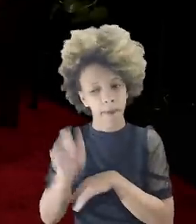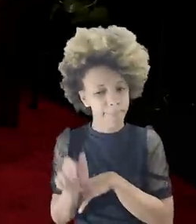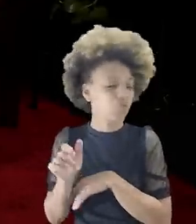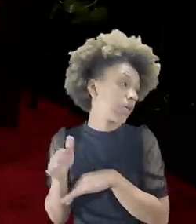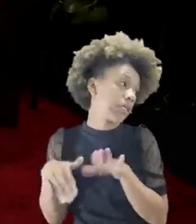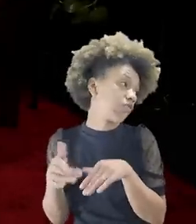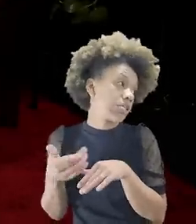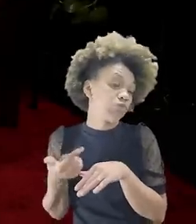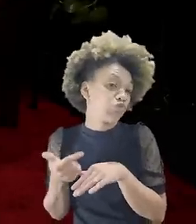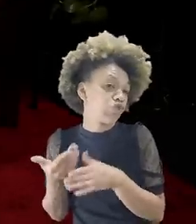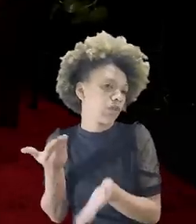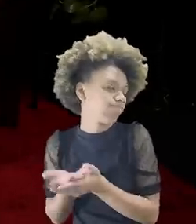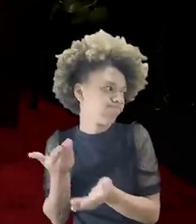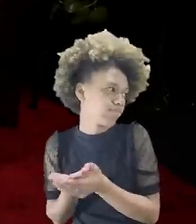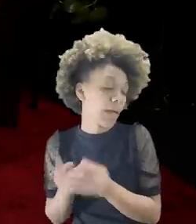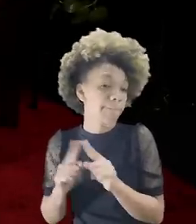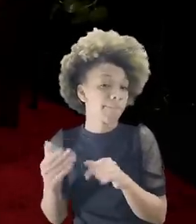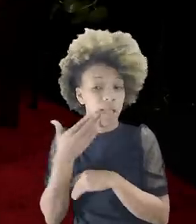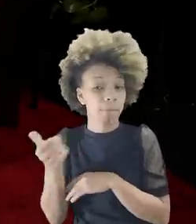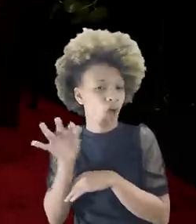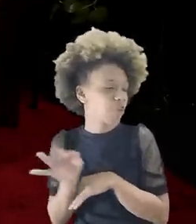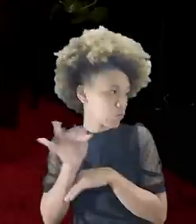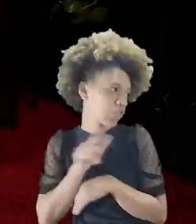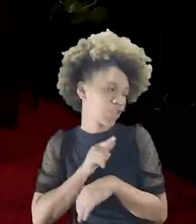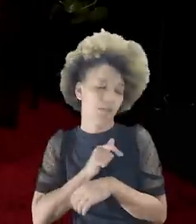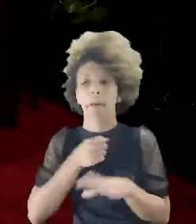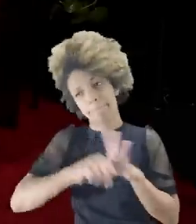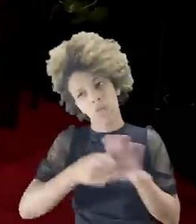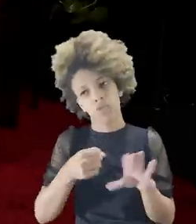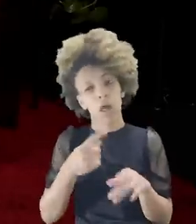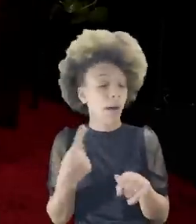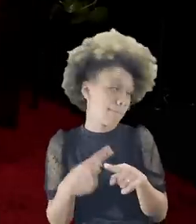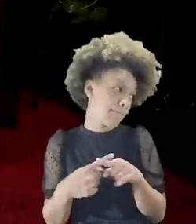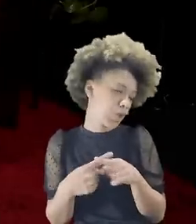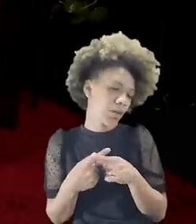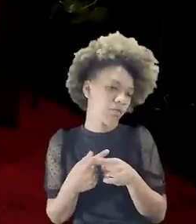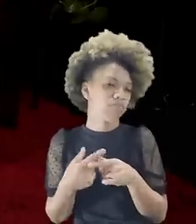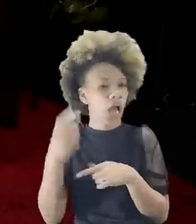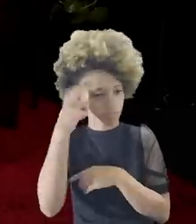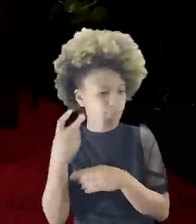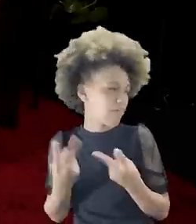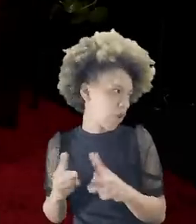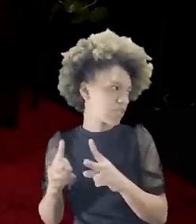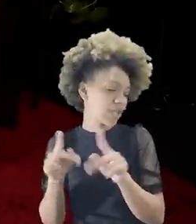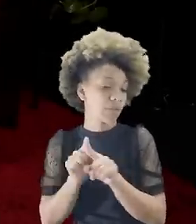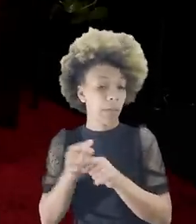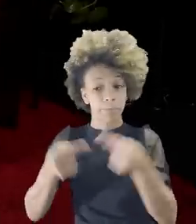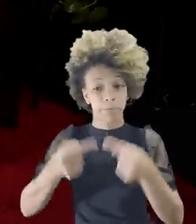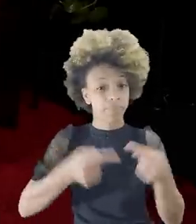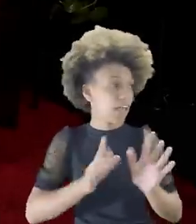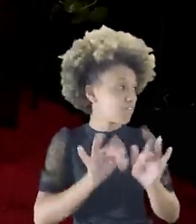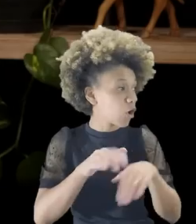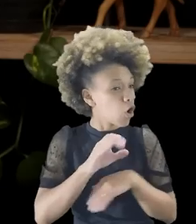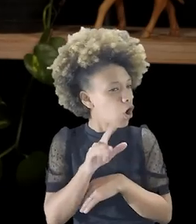pegar cara que talvez eu não tinha condição de estudar ele vai estudando nas melhores faculdades que tem porque o College deles é bem valorizado você